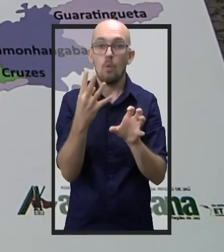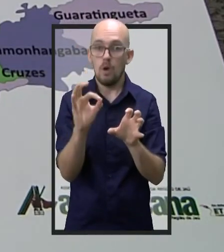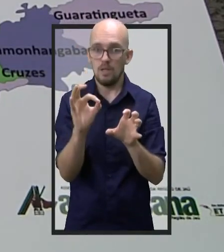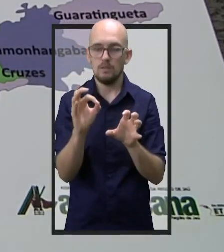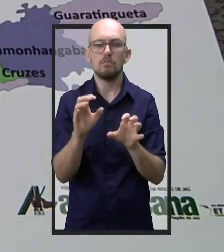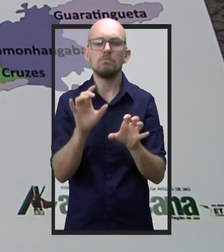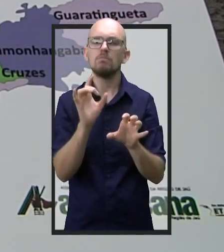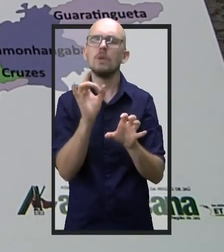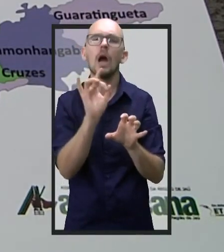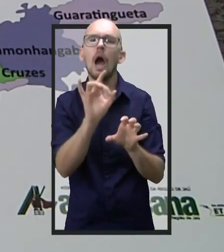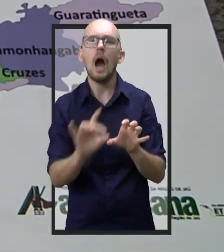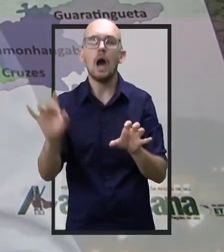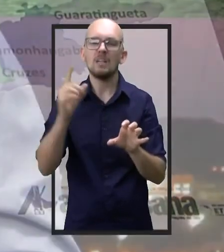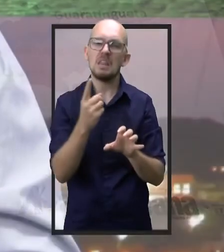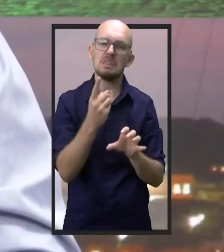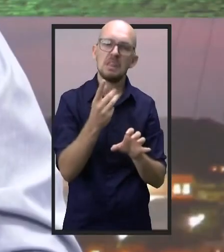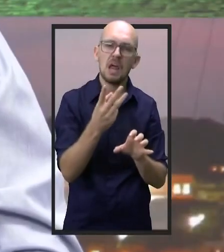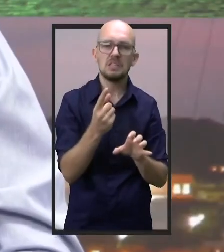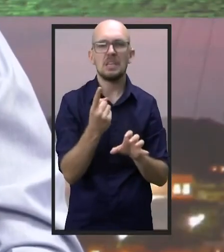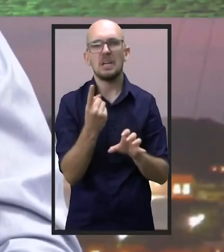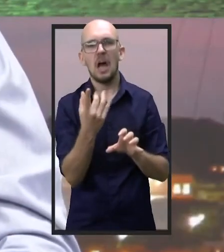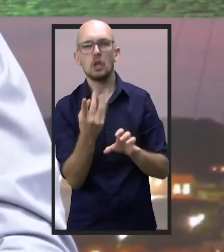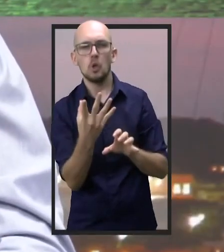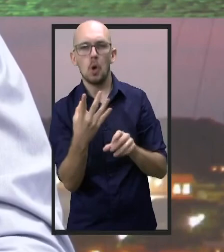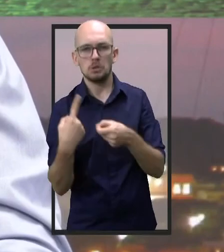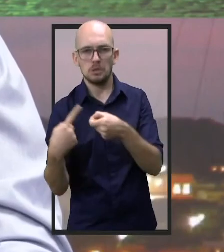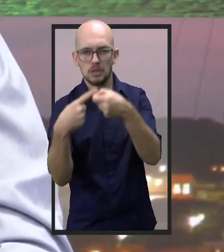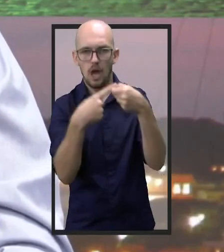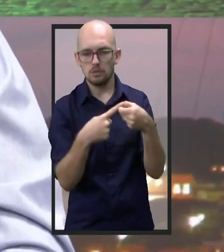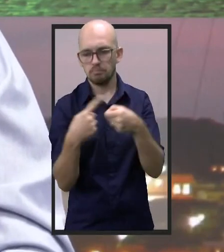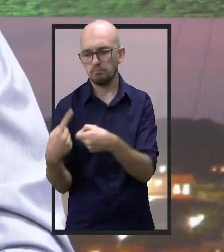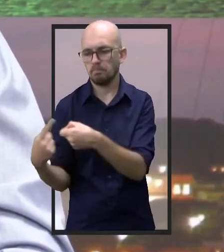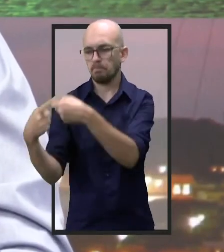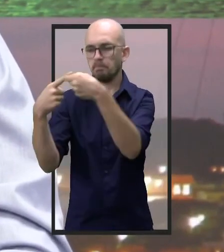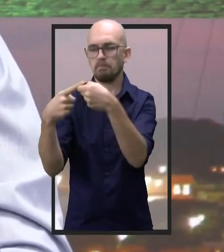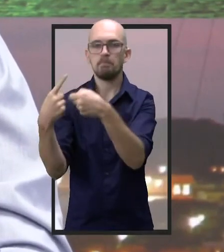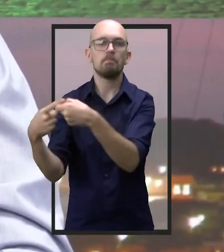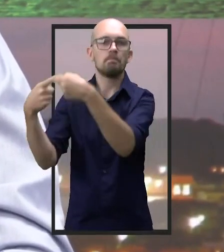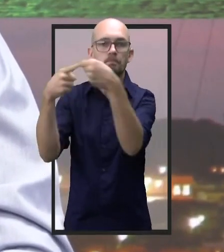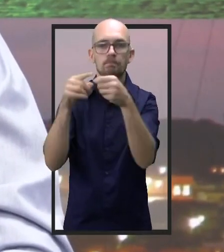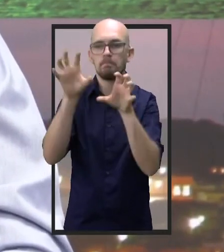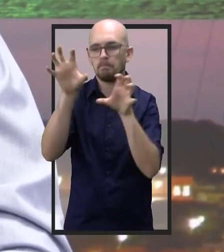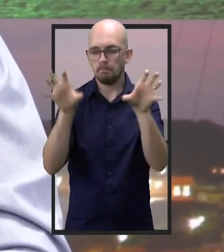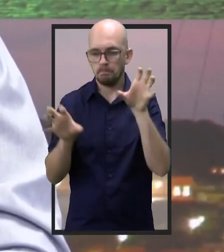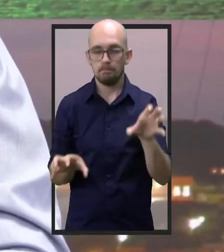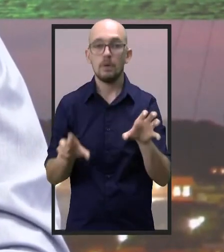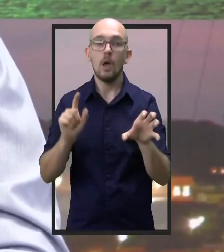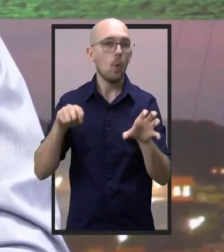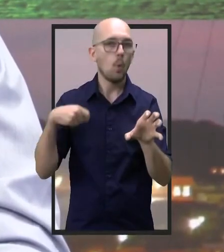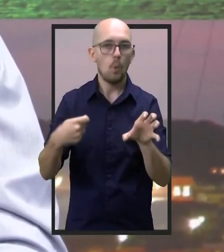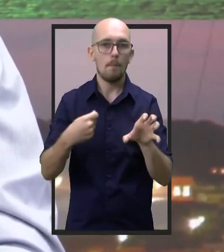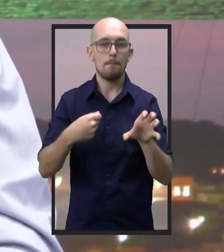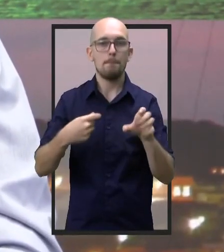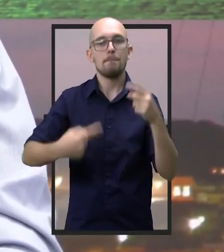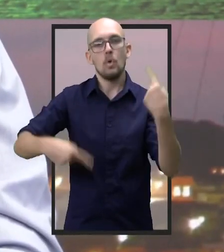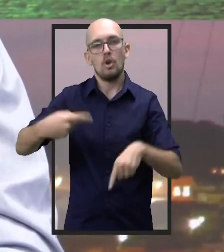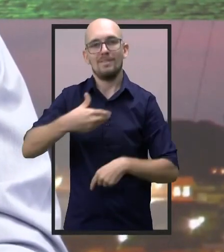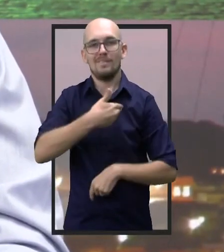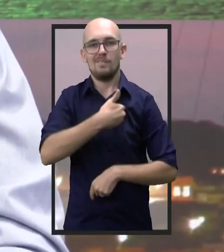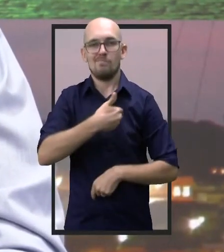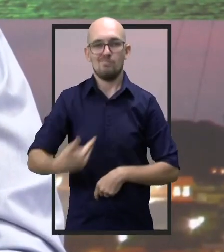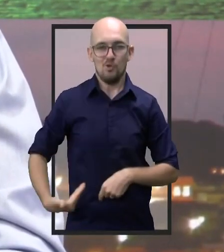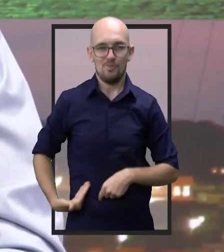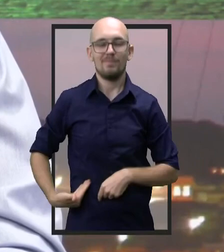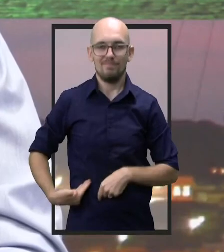14 municípios. Isso é a maneira que o estado vai fazer a política pública, o estado e a federação. Então, quando você leva esse